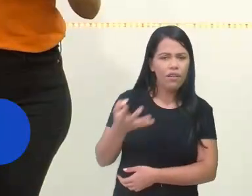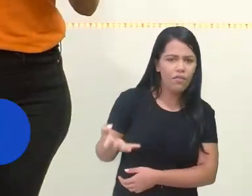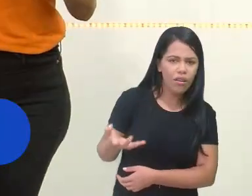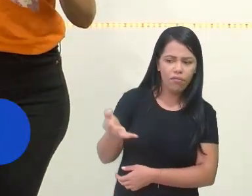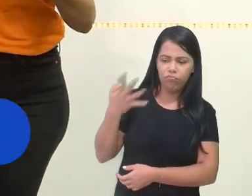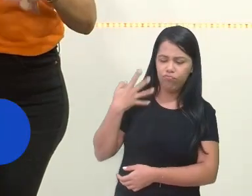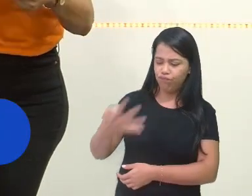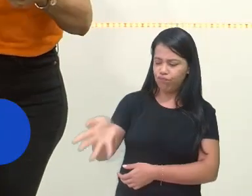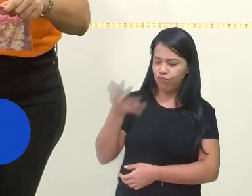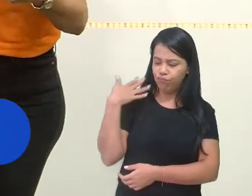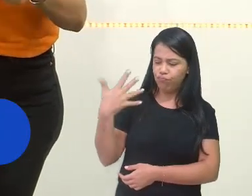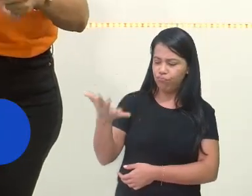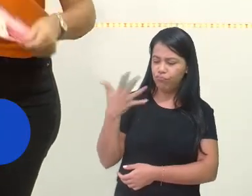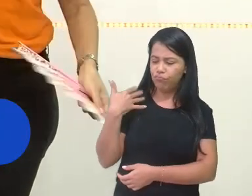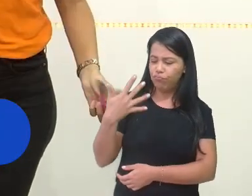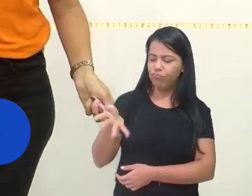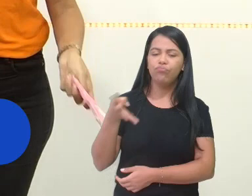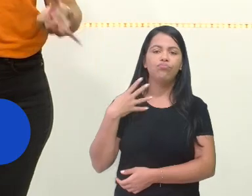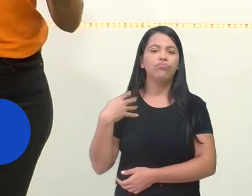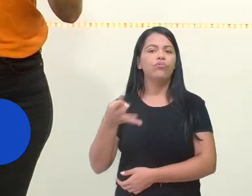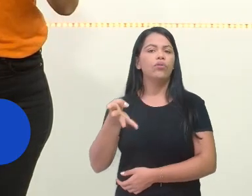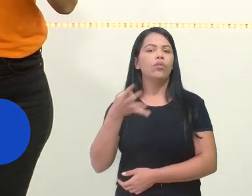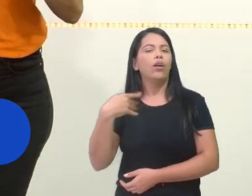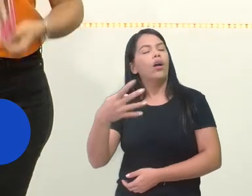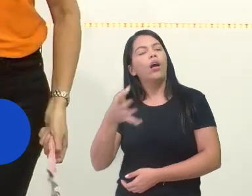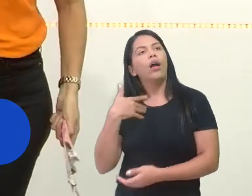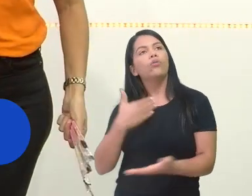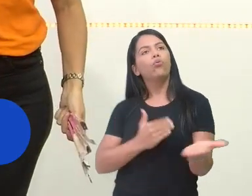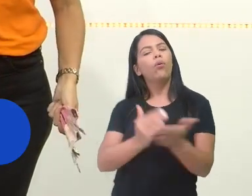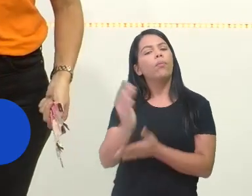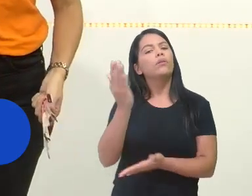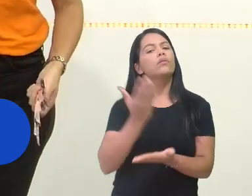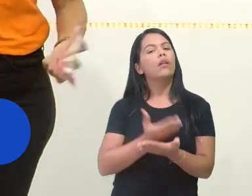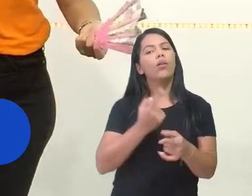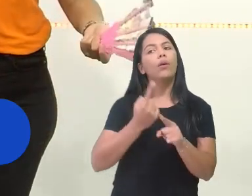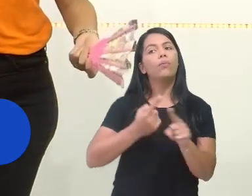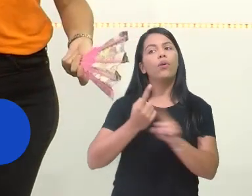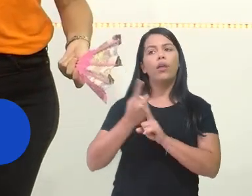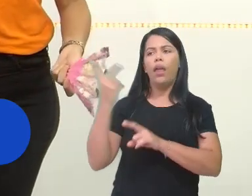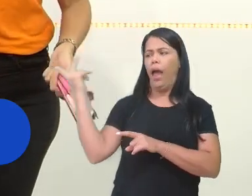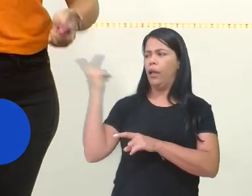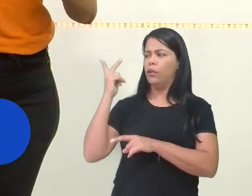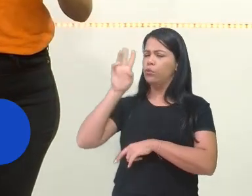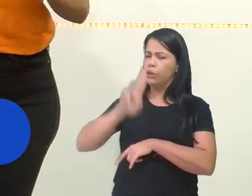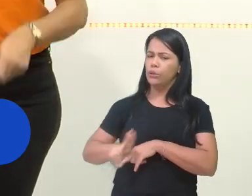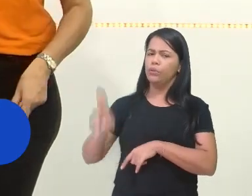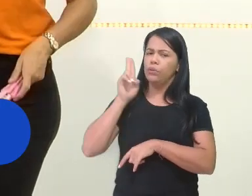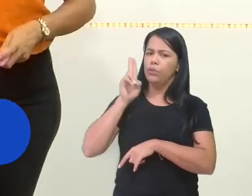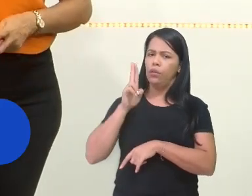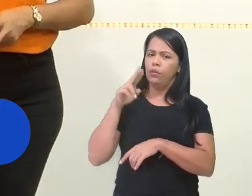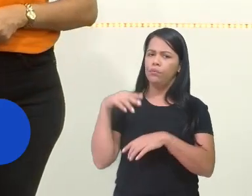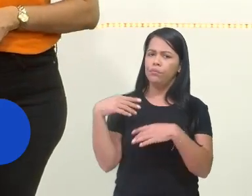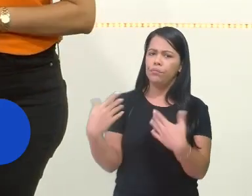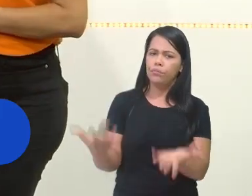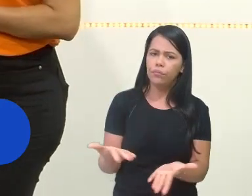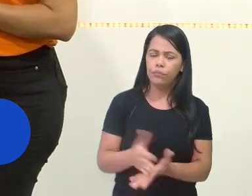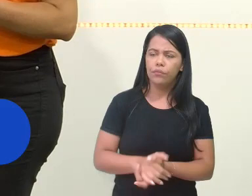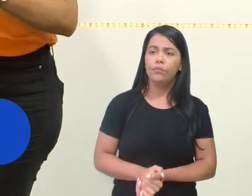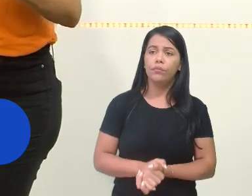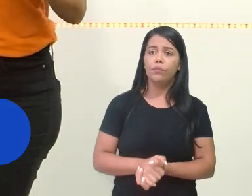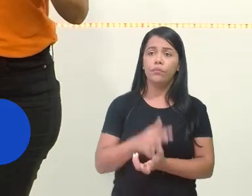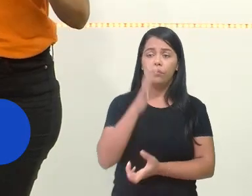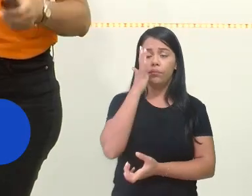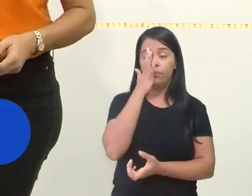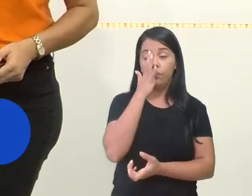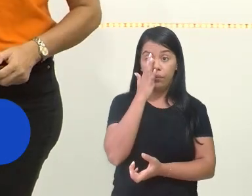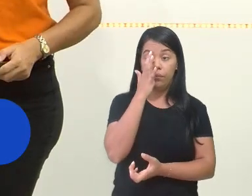aulas? Por que você falou que essas personagens utilizam leque? A sereia usa leque? Sim, usa sim. Olha só o que